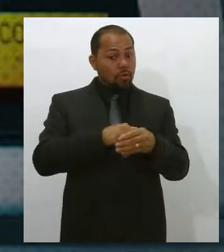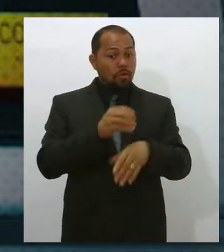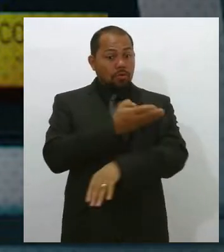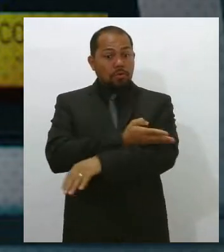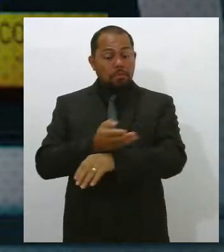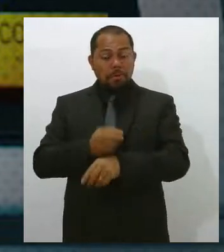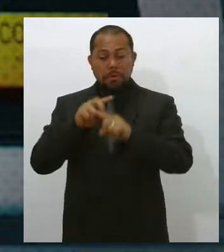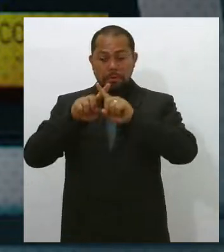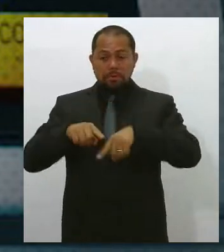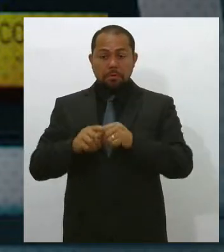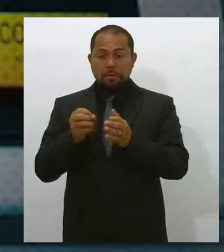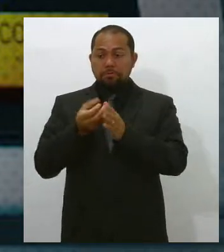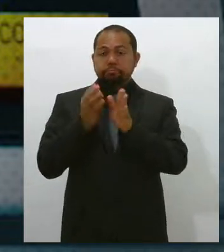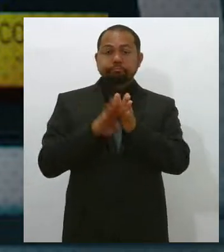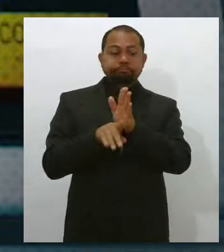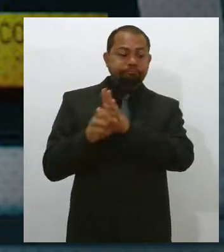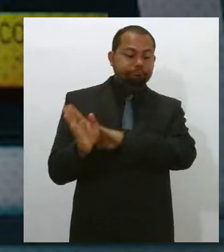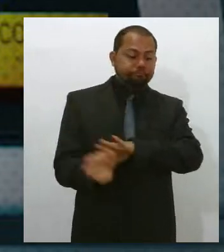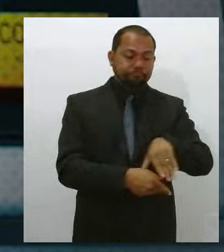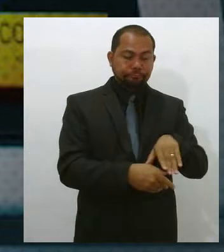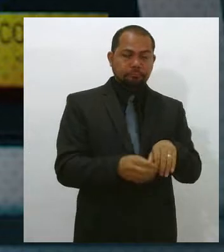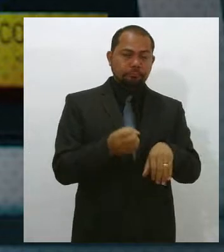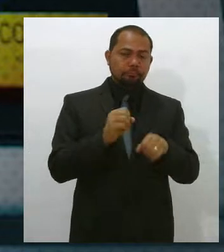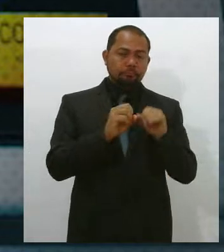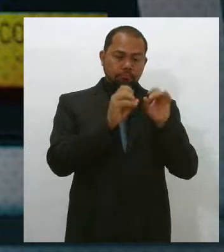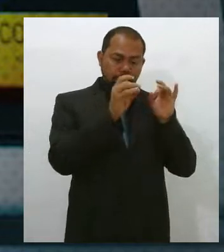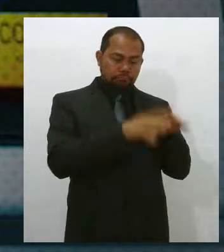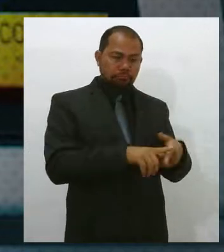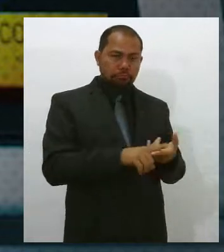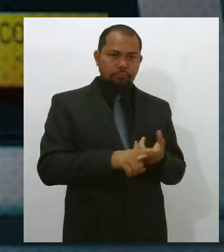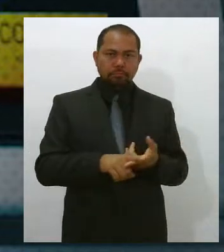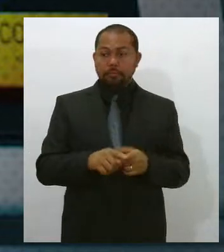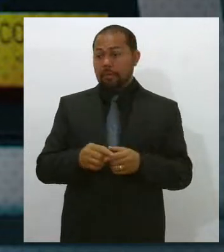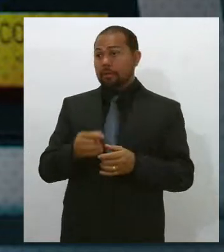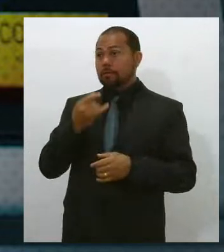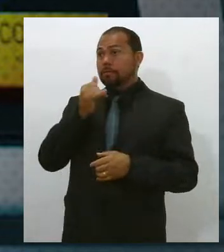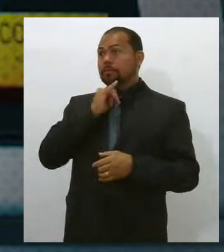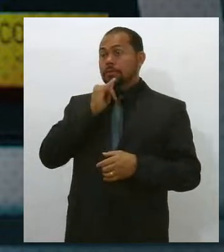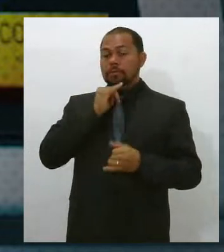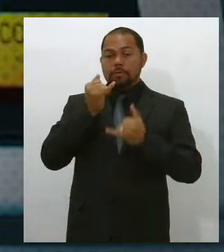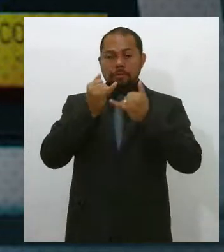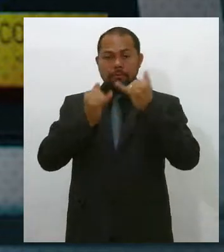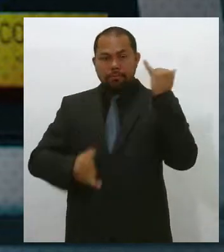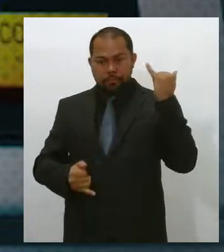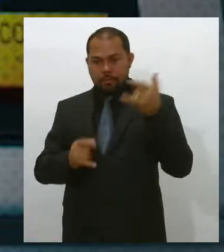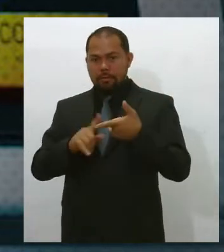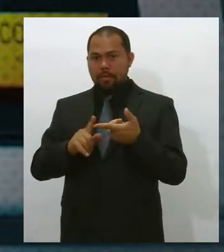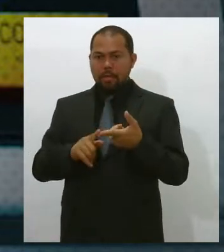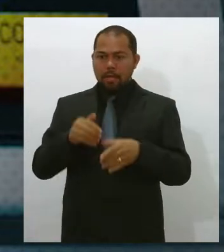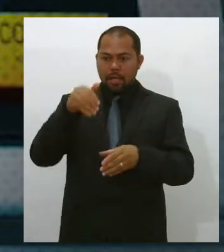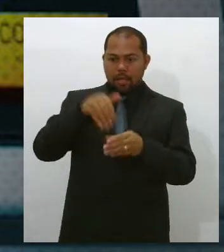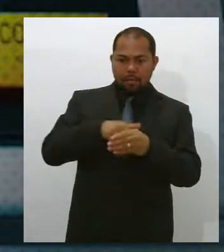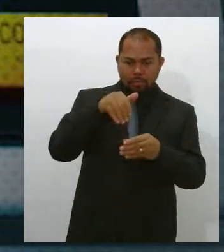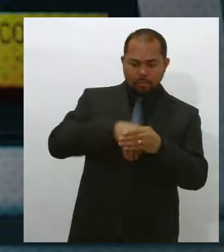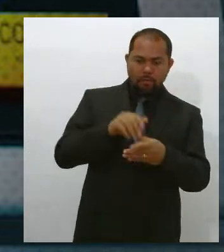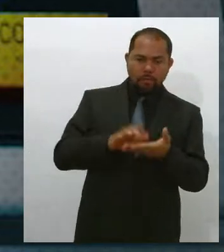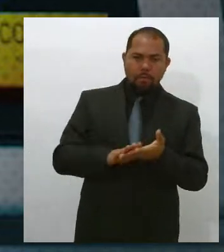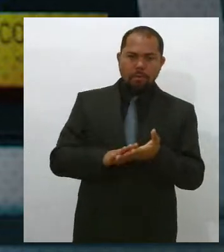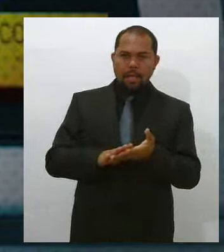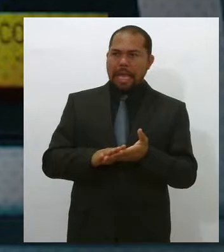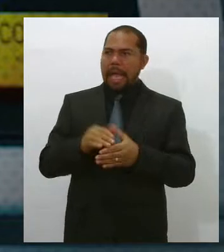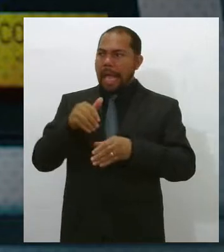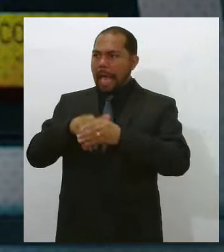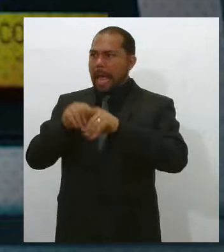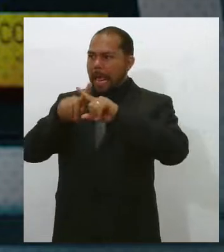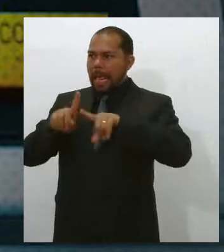mesmo que Metade dos eleitores vota em branco ou nulo a eleição não é anulada o descarte desses votos está